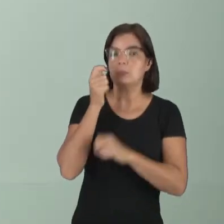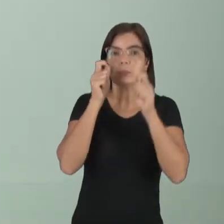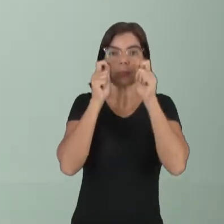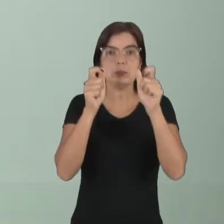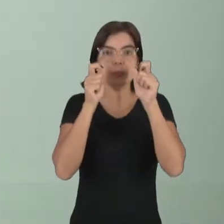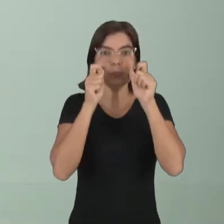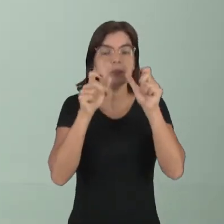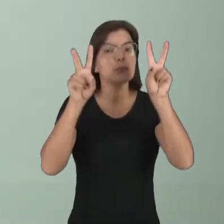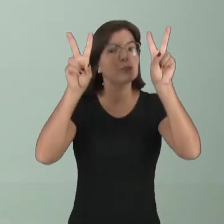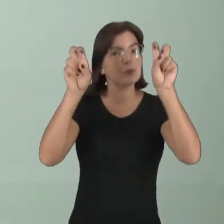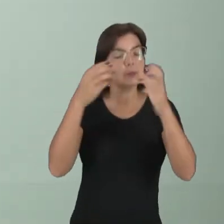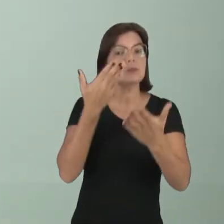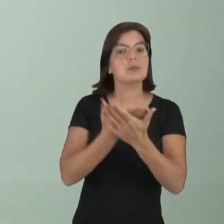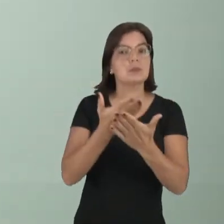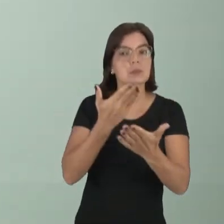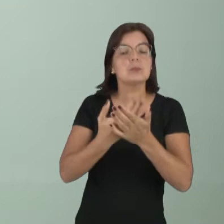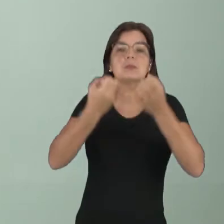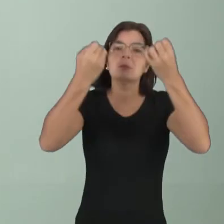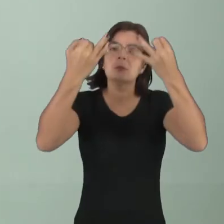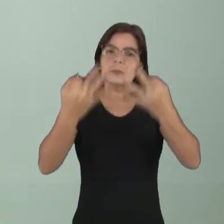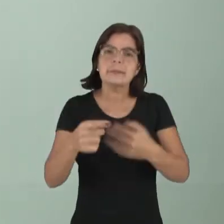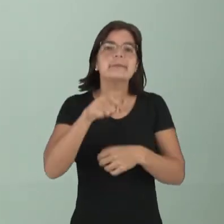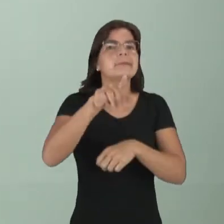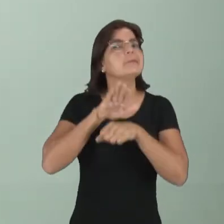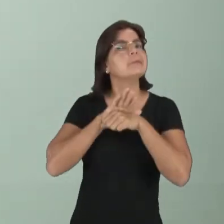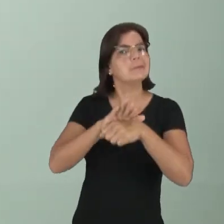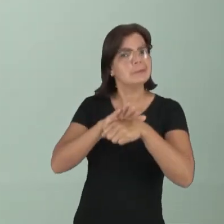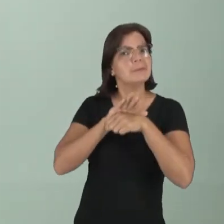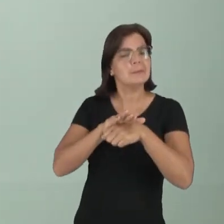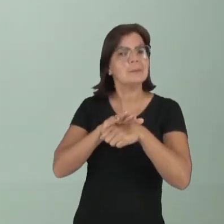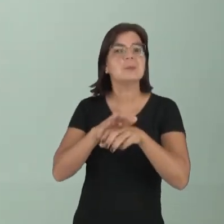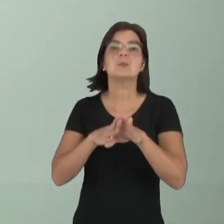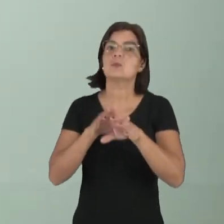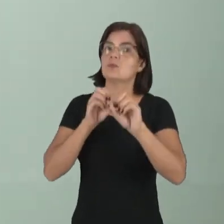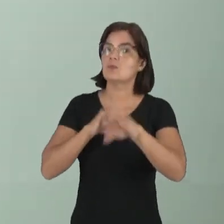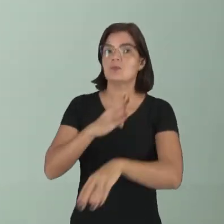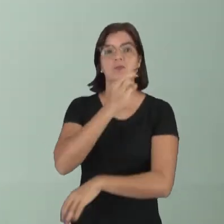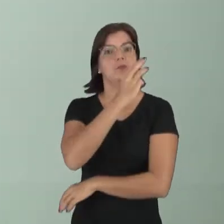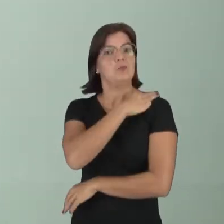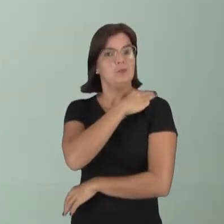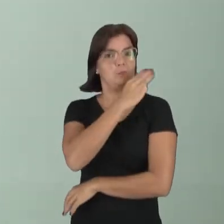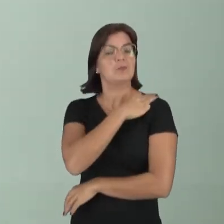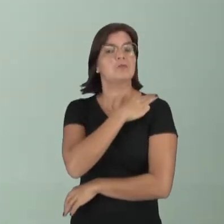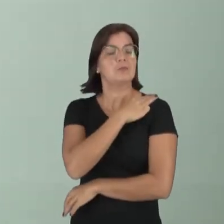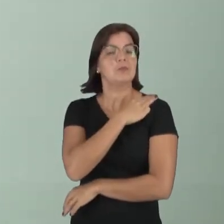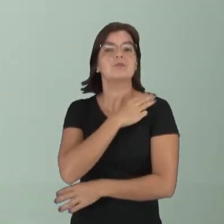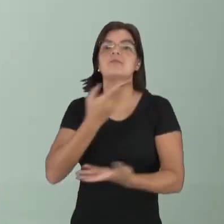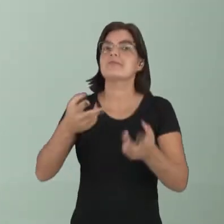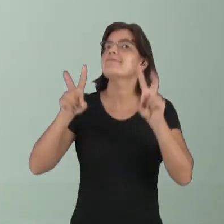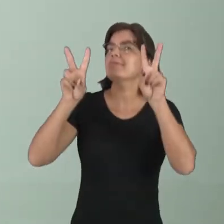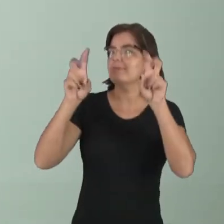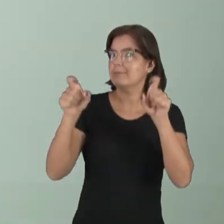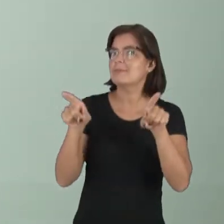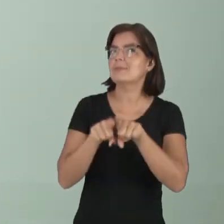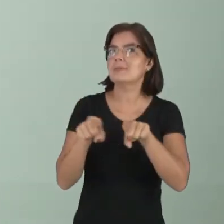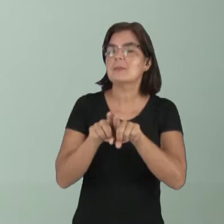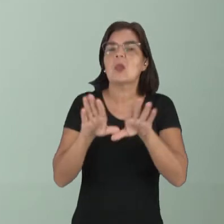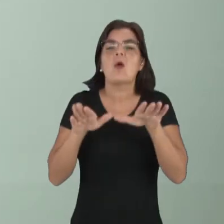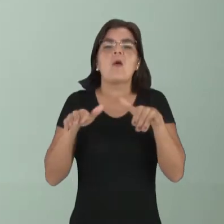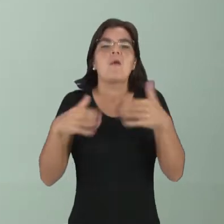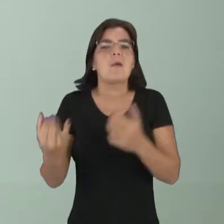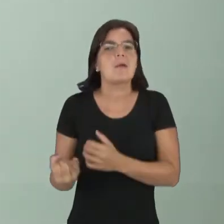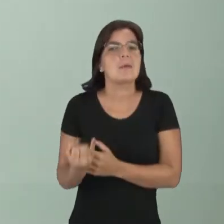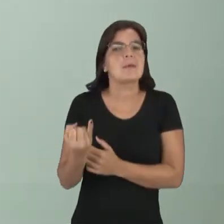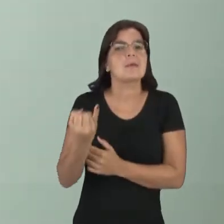esse assunto que estou abordando agora, ele vai te servir até para o ensino médio que vai ser abordado esse assunto. Qual